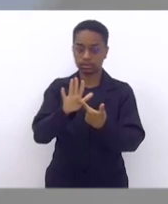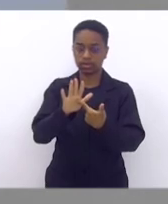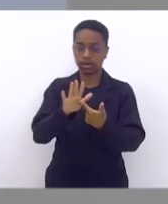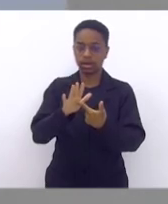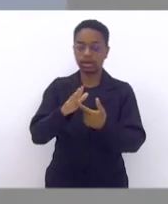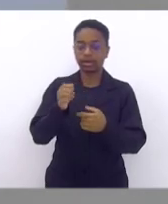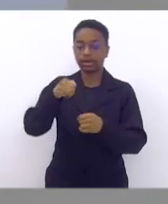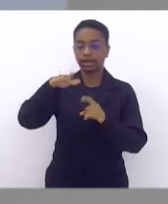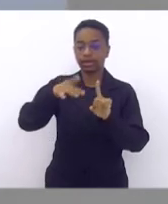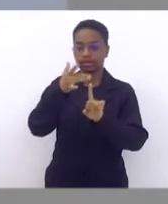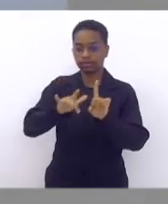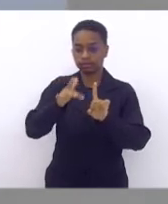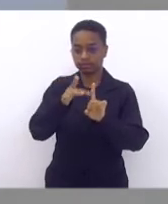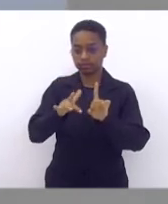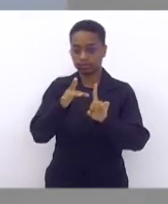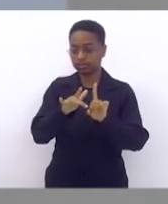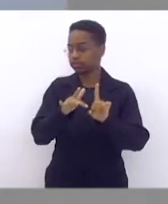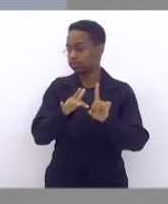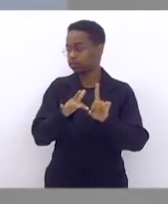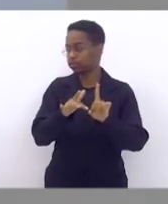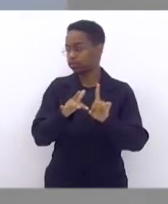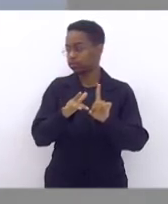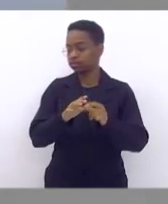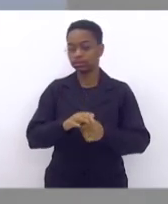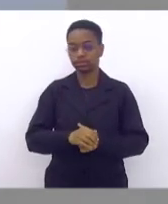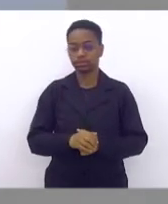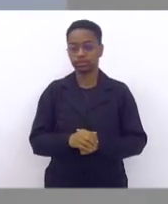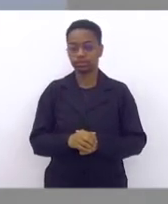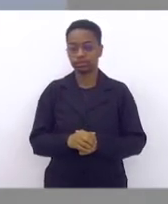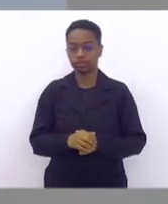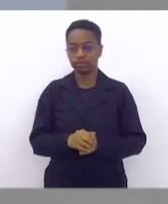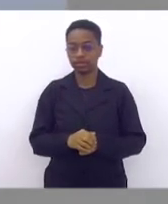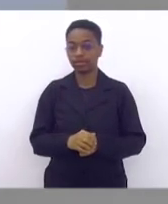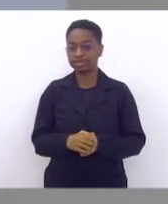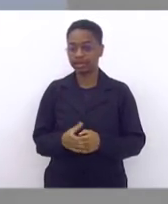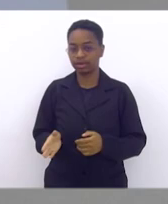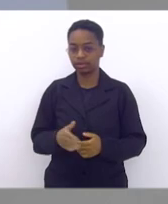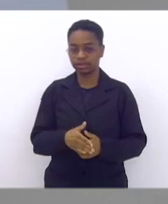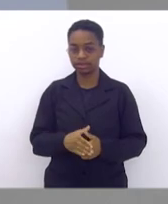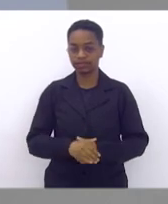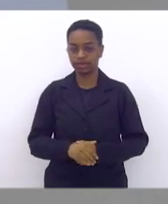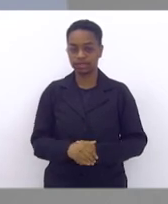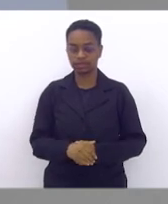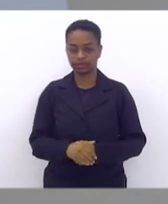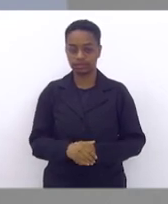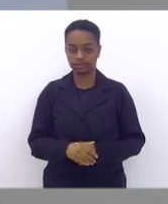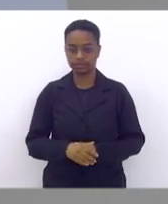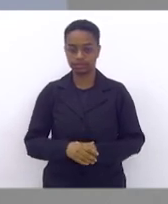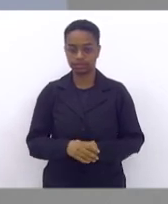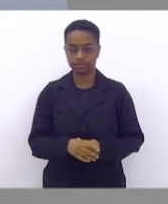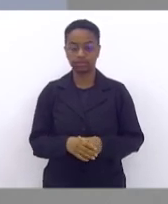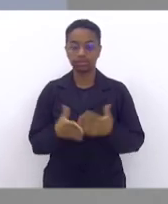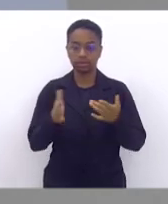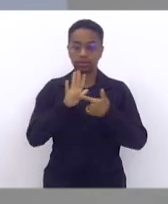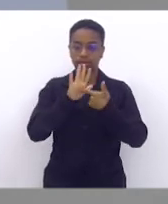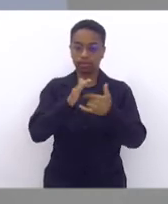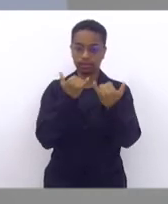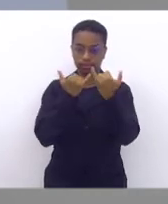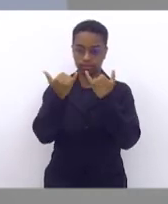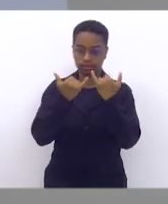vítima... A gente tem que pensar o seguinte, que não é considerado o subjetivismo, né, das